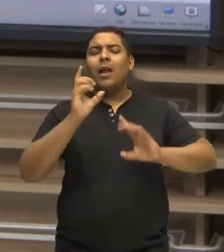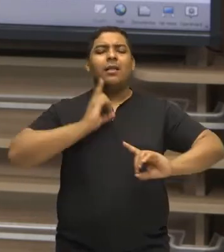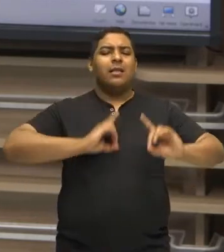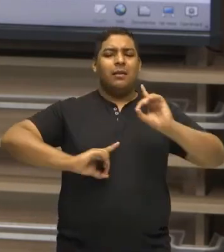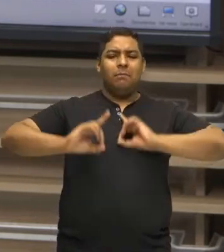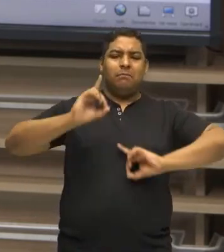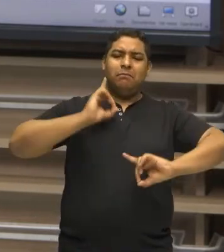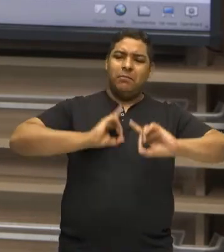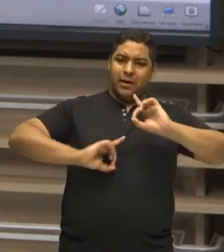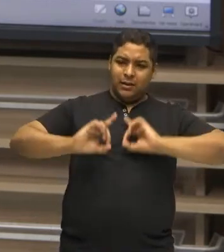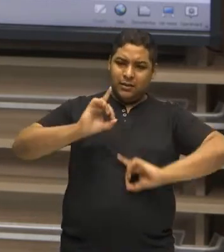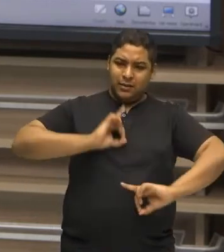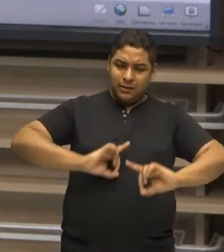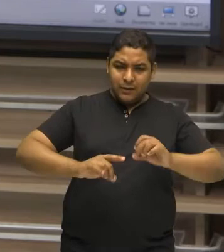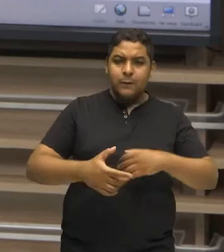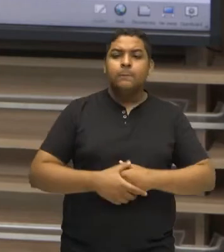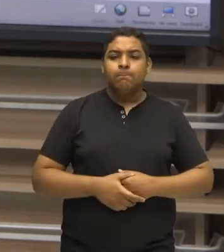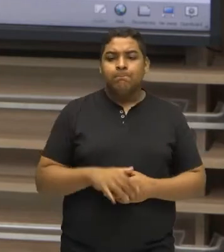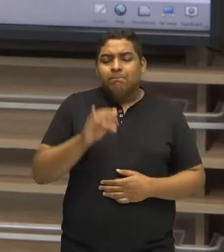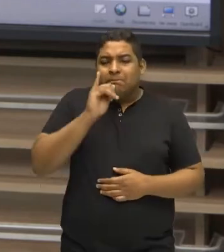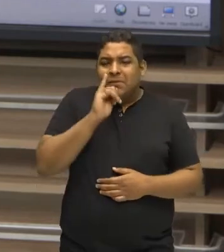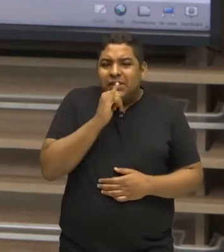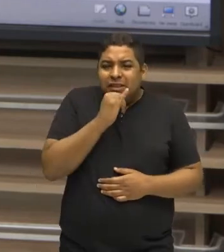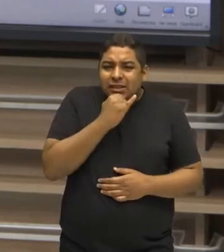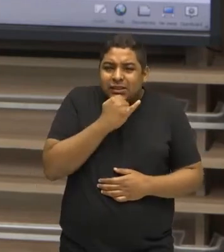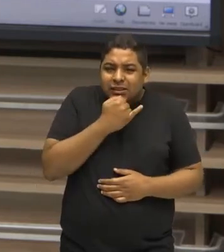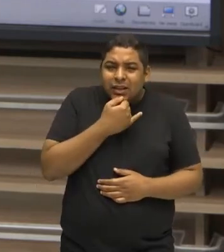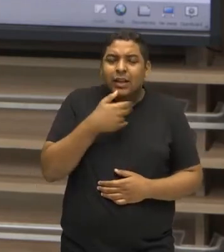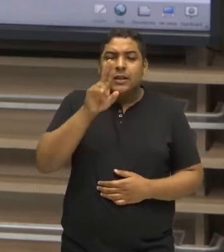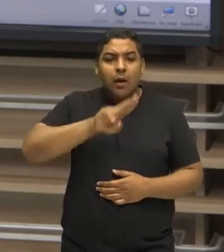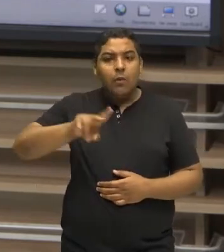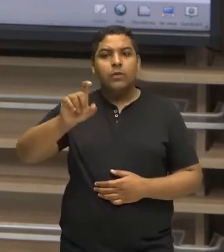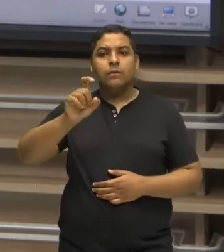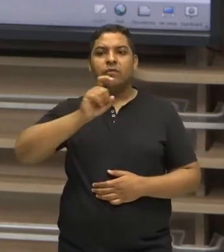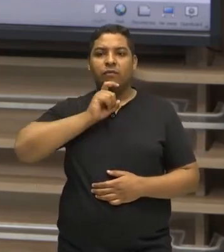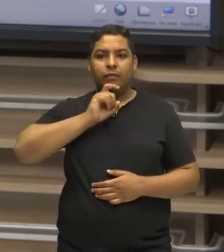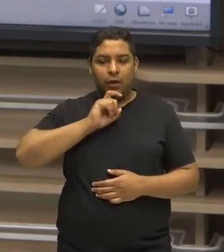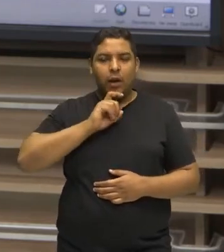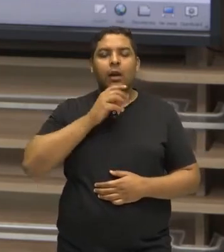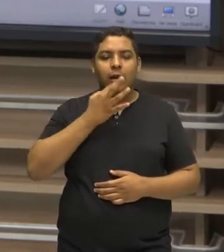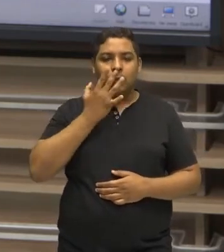cores frias para mostrar o quê? Tristeza. E também como elas